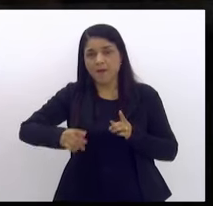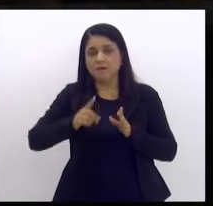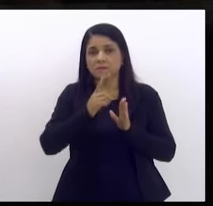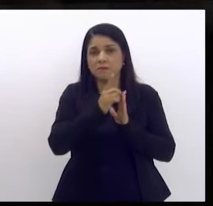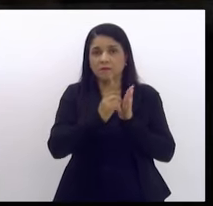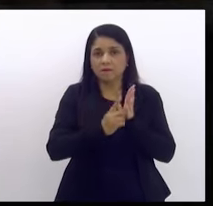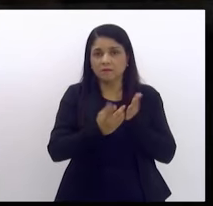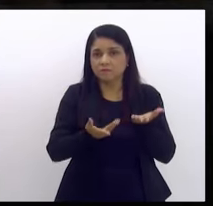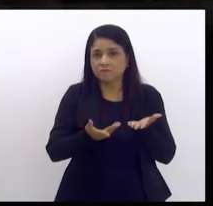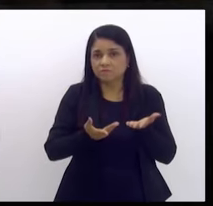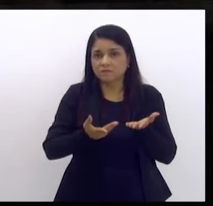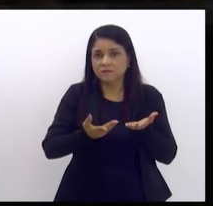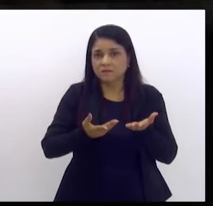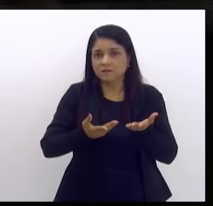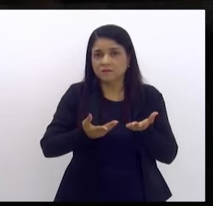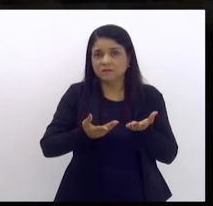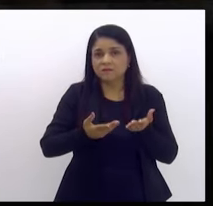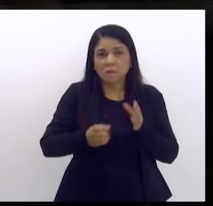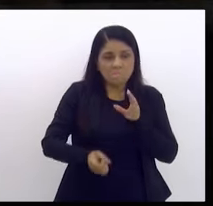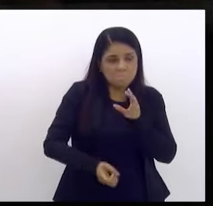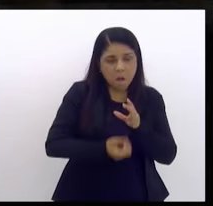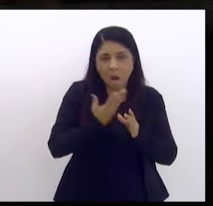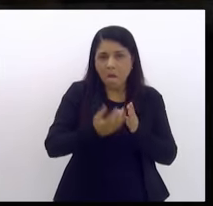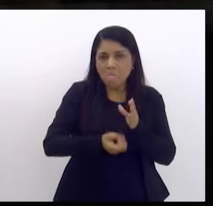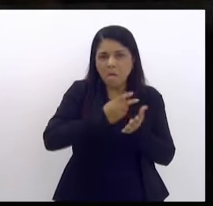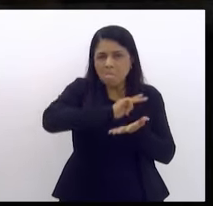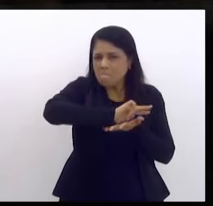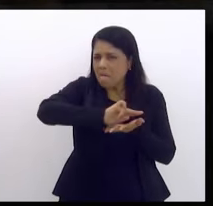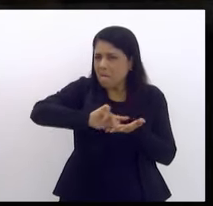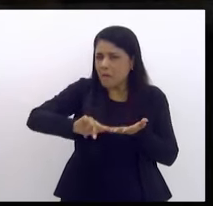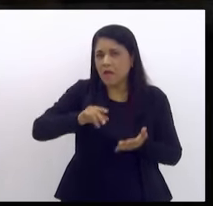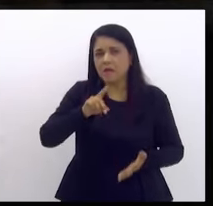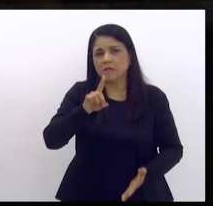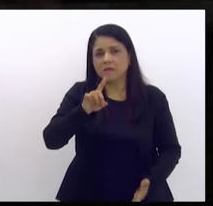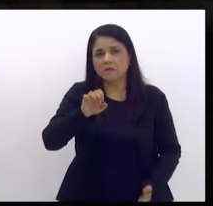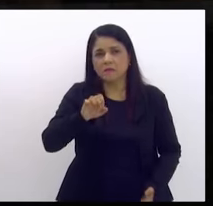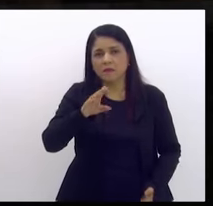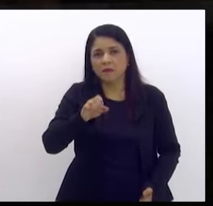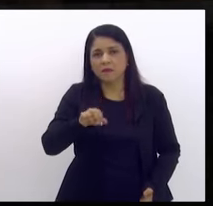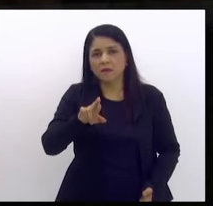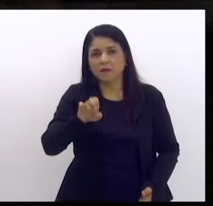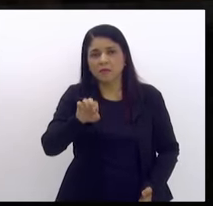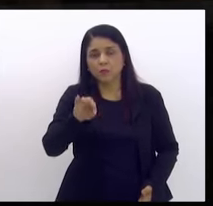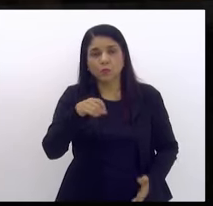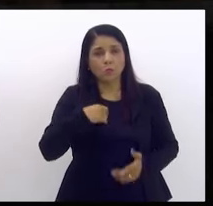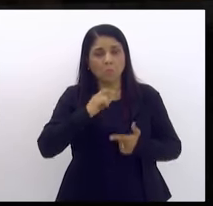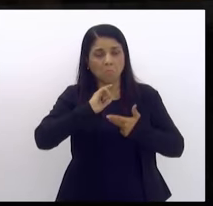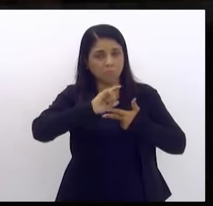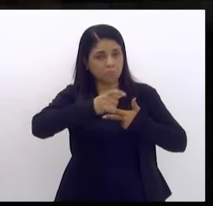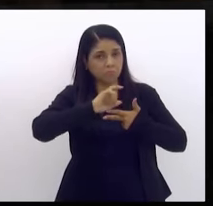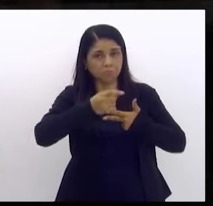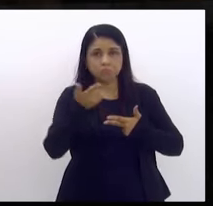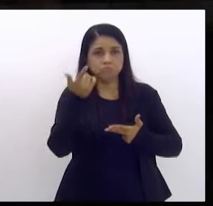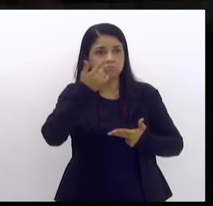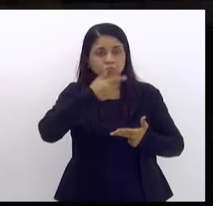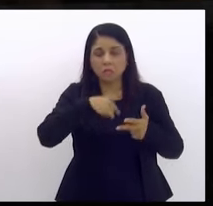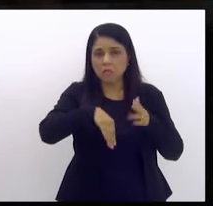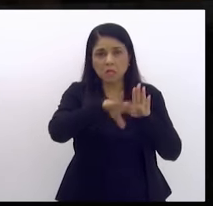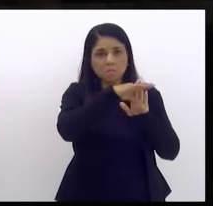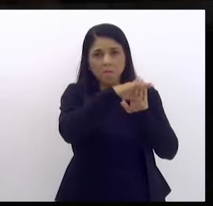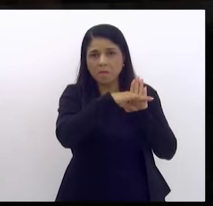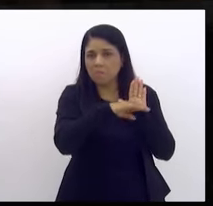mas são tantos e tantos decretos que nem o Poder Executivo tem os mesmos